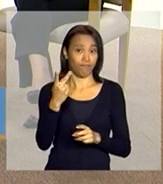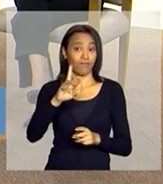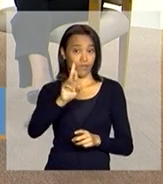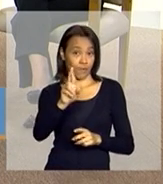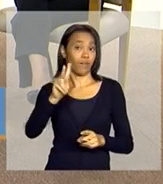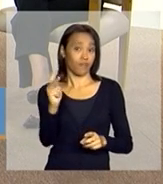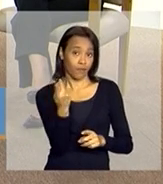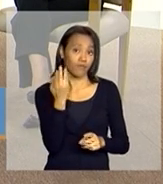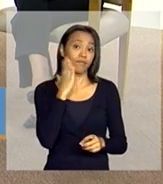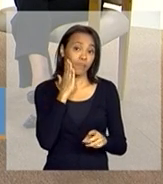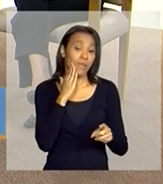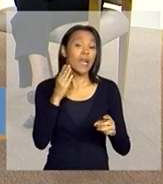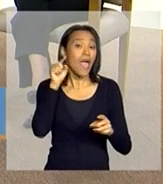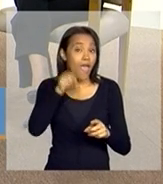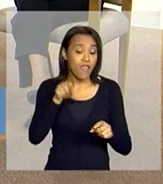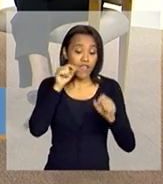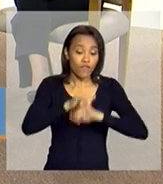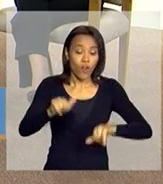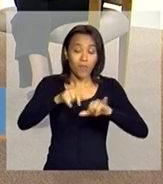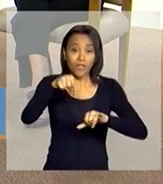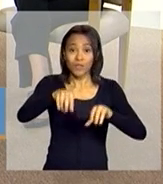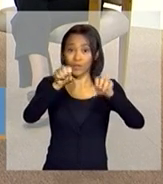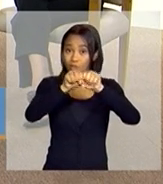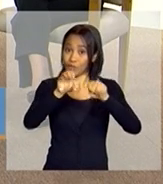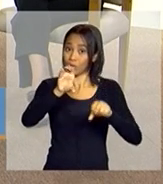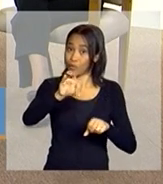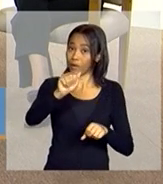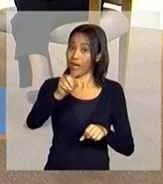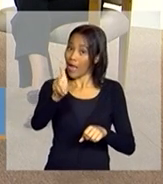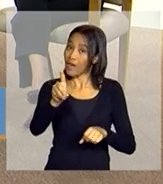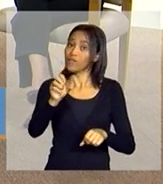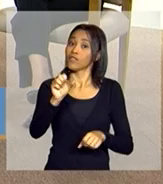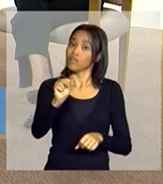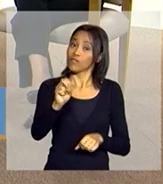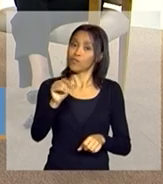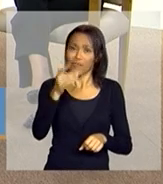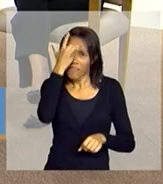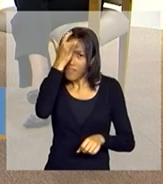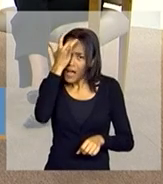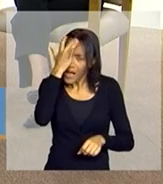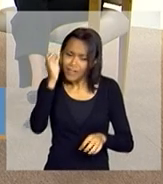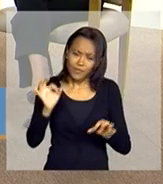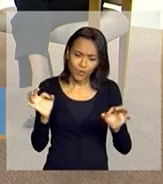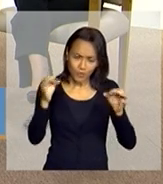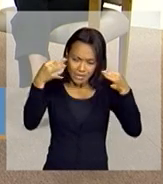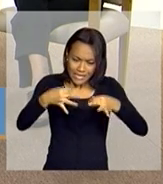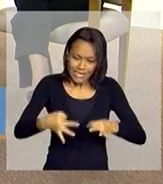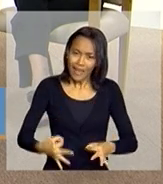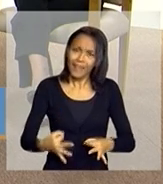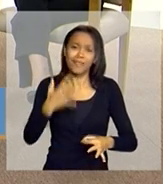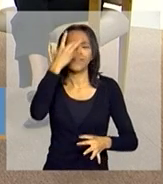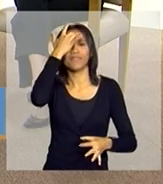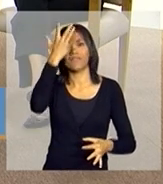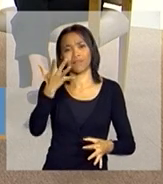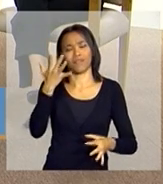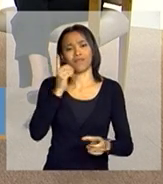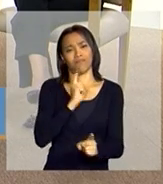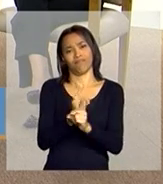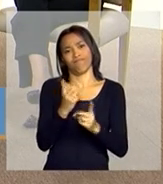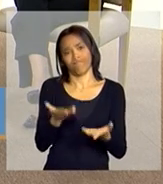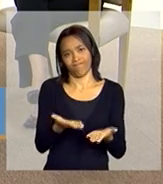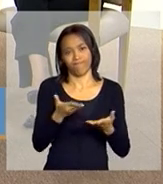do do cadsuas tendo esses dados atualizados e facilita o processo de de de preenchimento desses